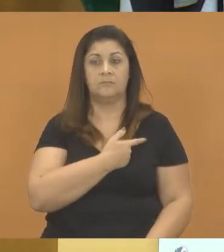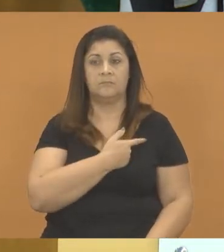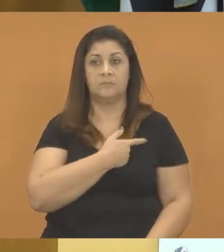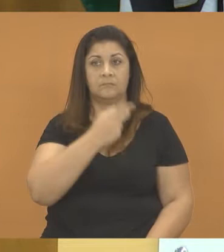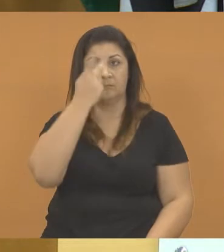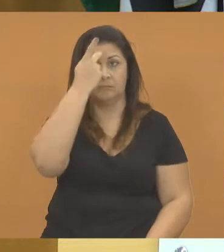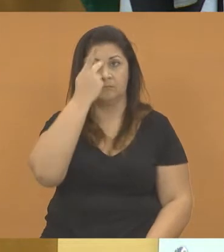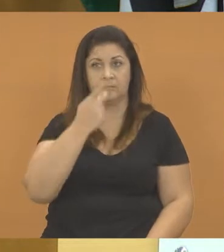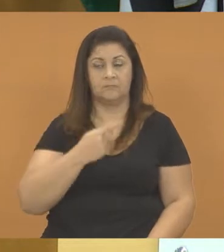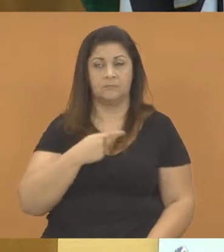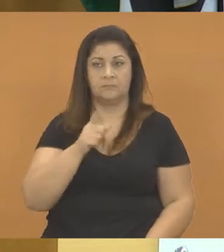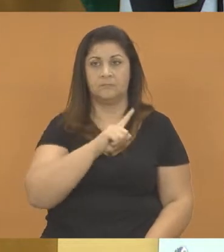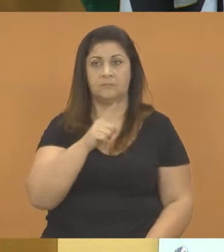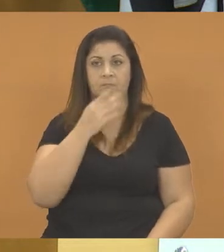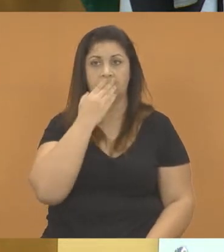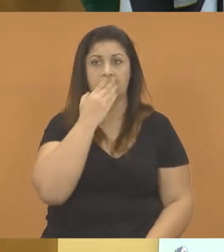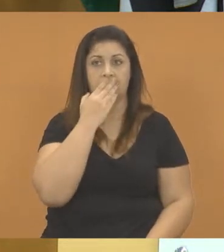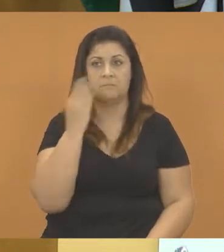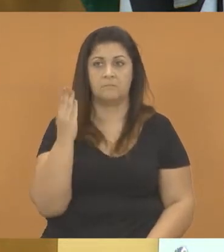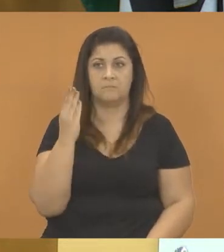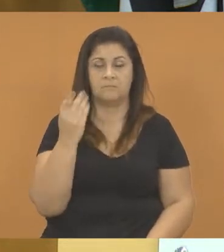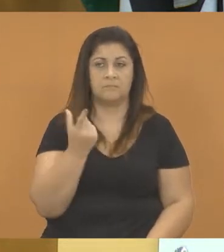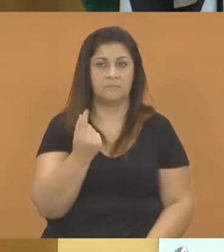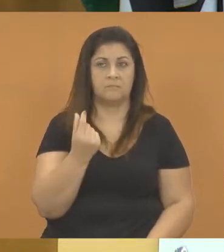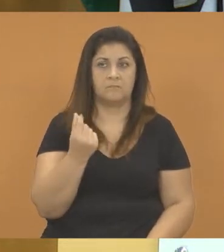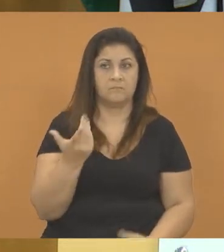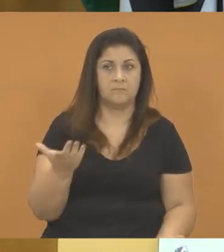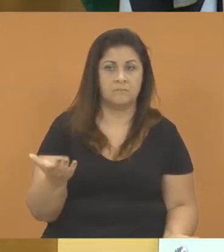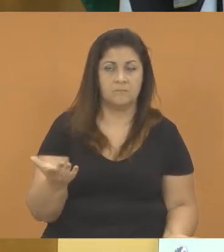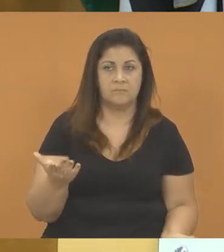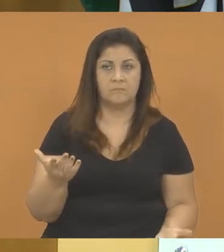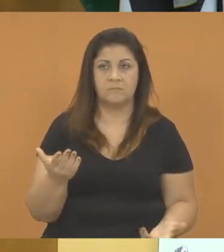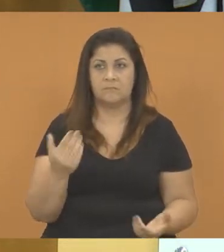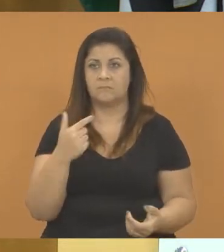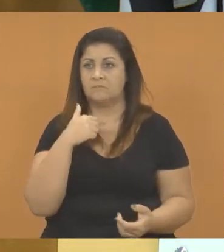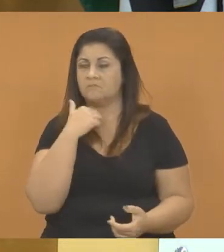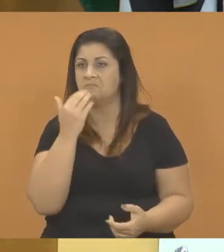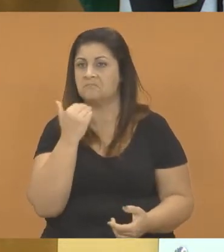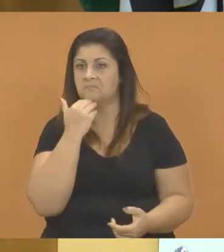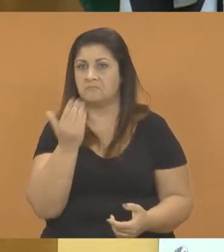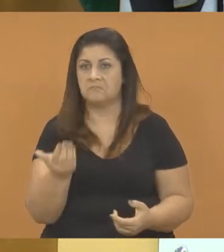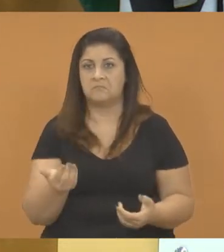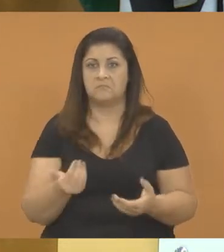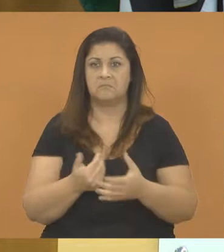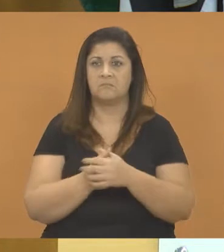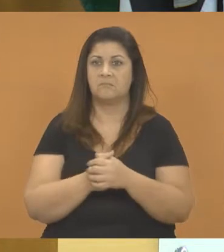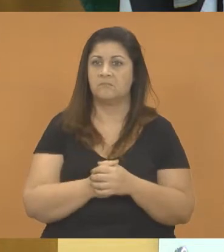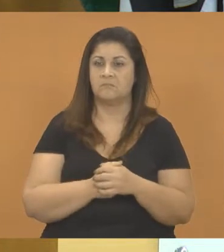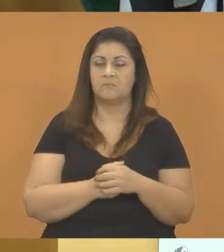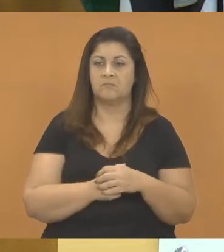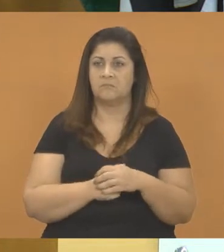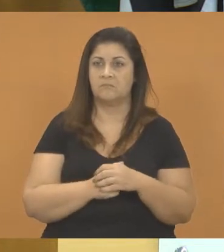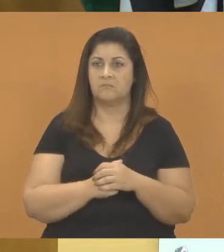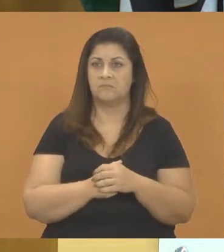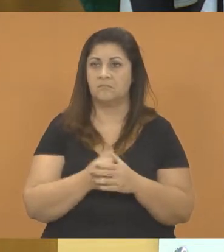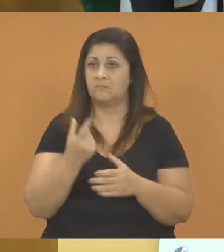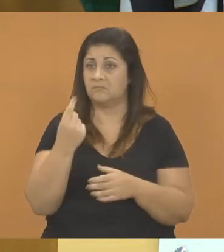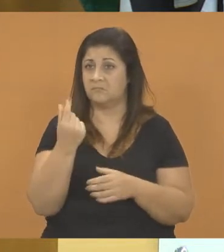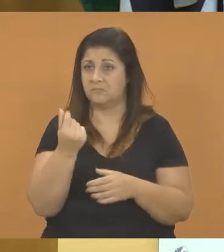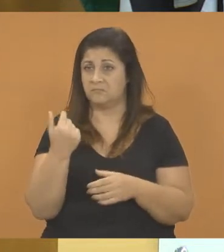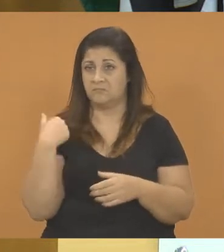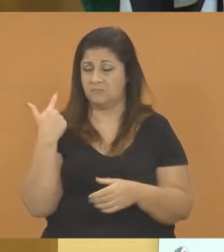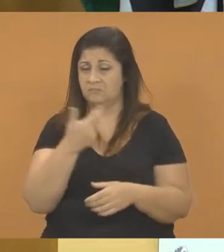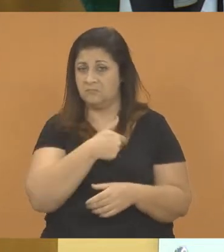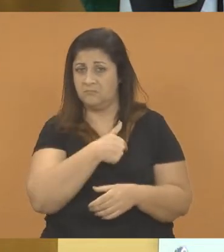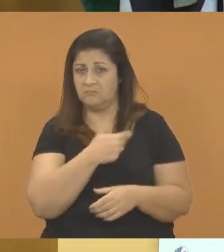pedimos uma diária aí pra é é assessor é não pedimos é diária para a gente para